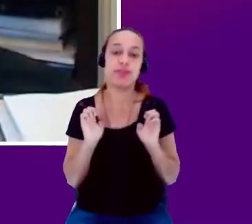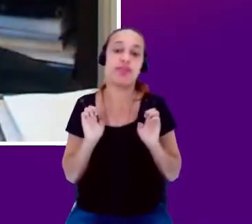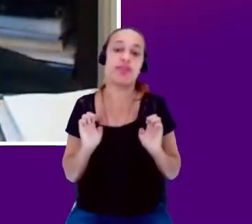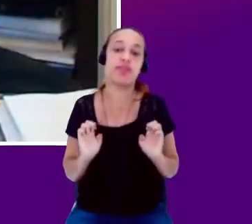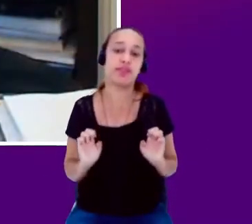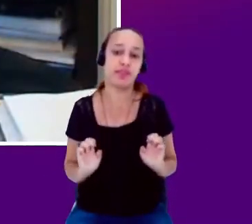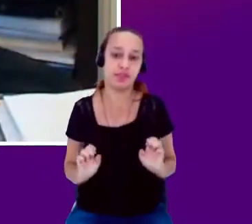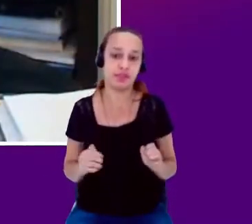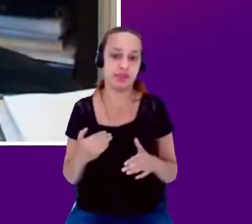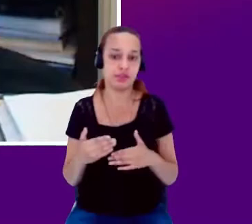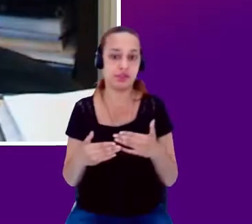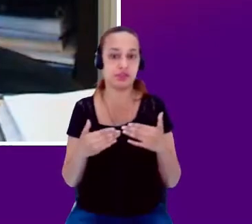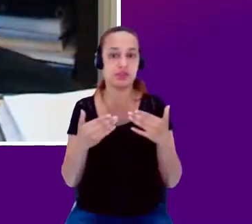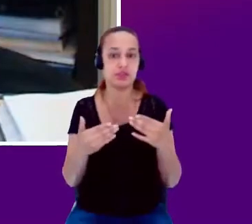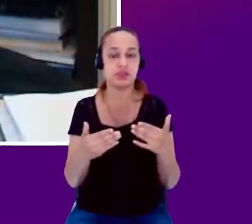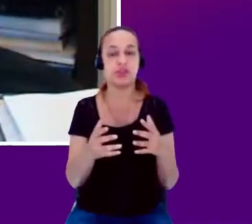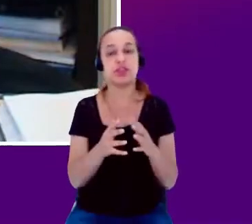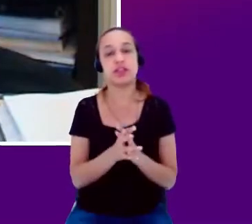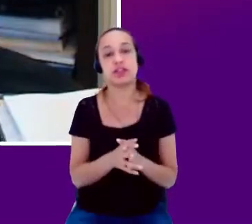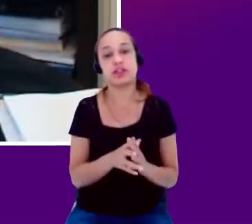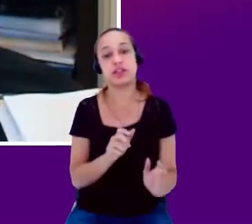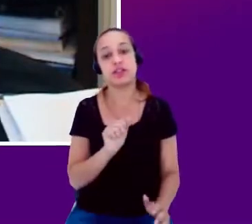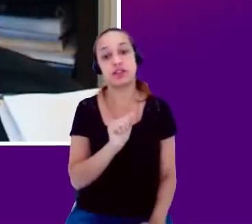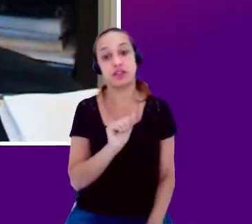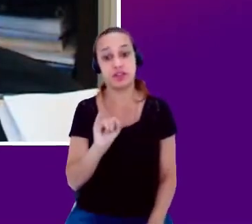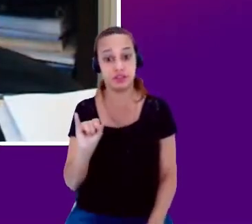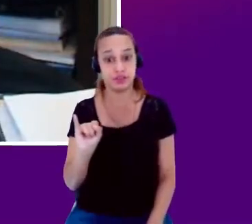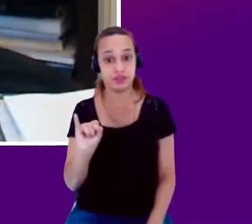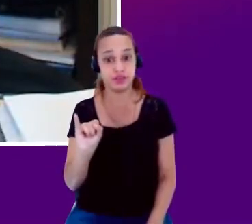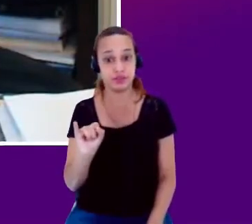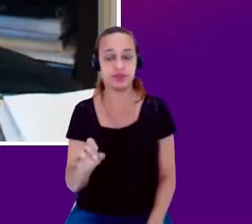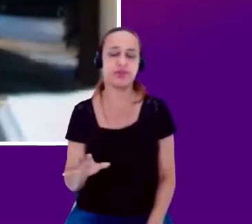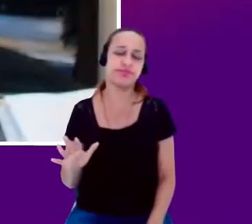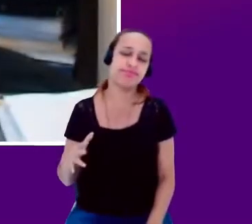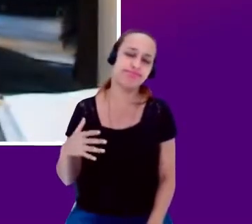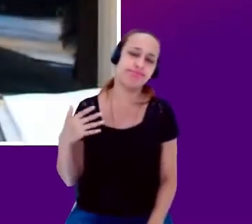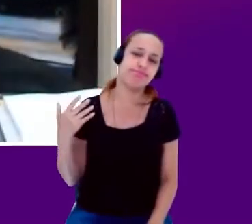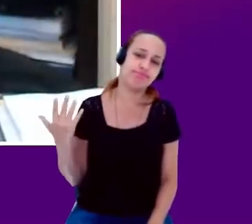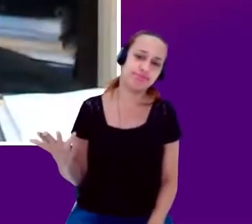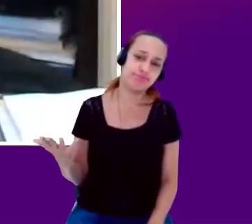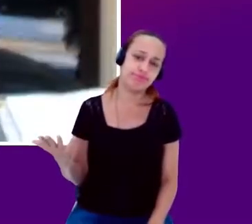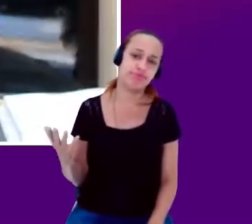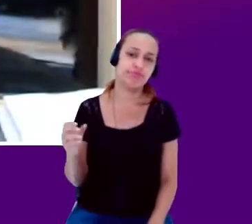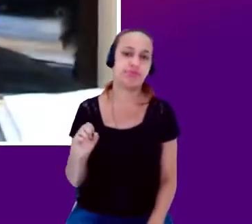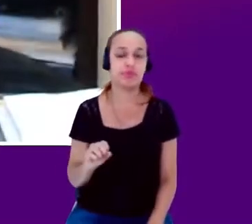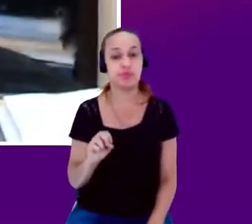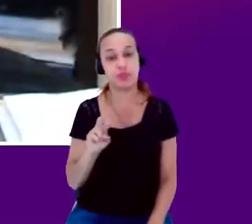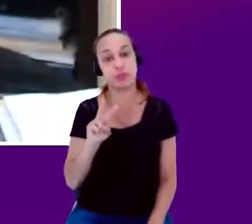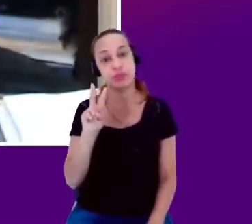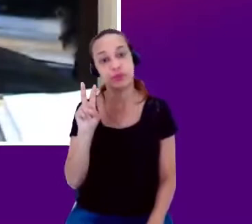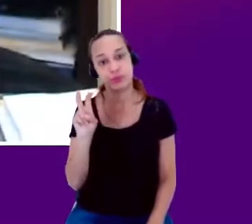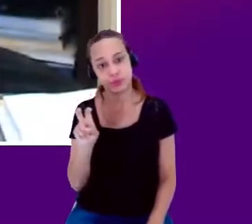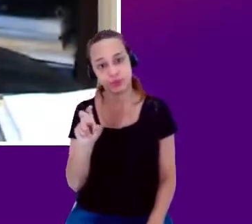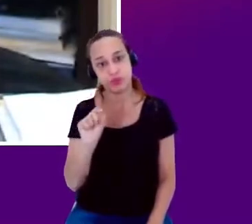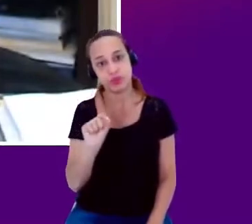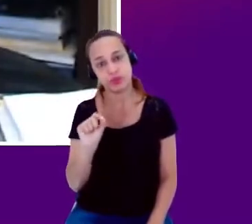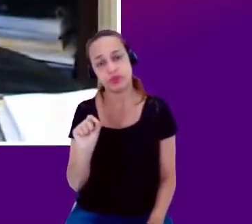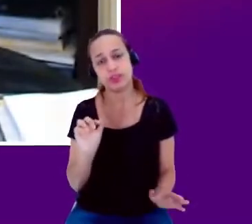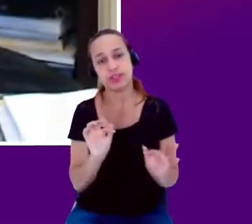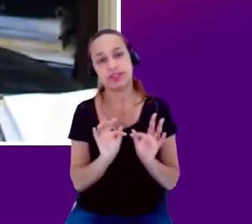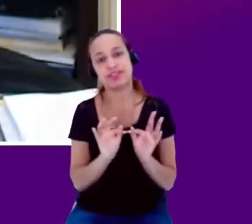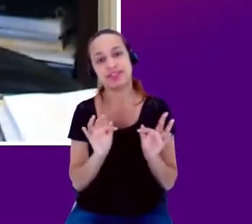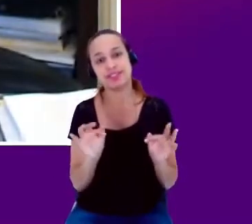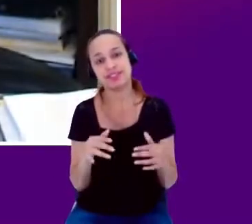desenvolvimento da inteligência artificial. Mas é claro que a questão seria muito simples,